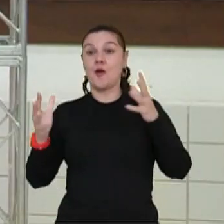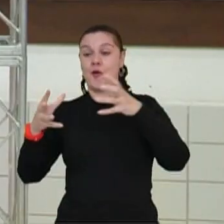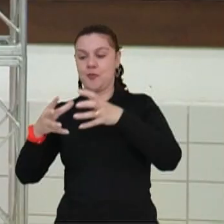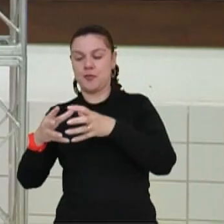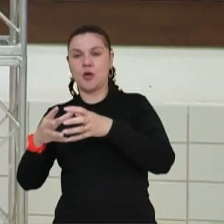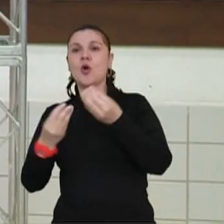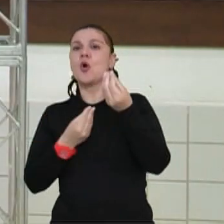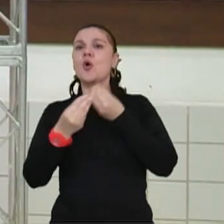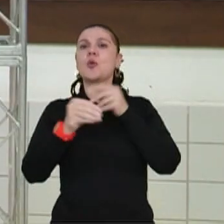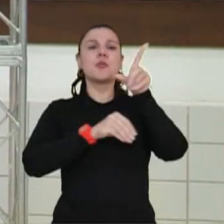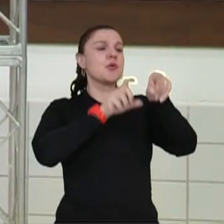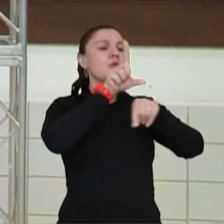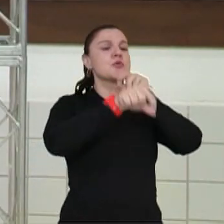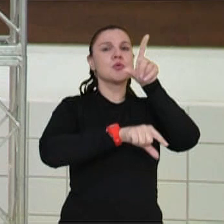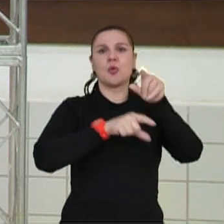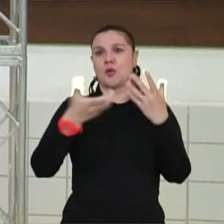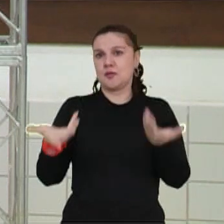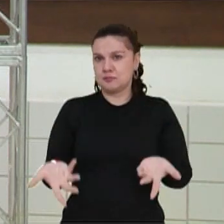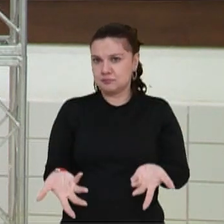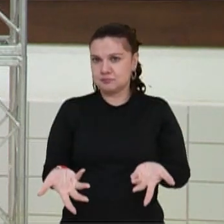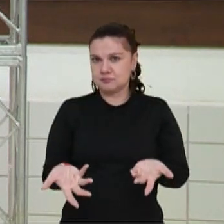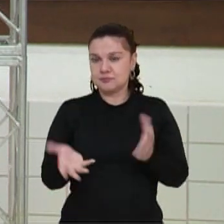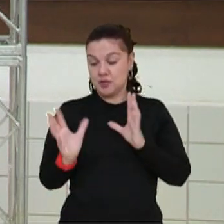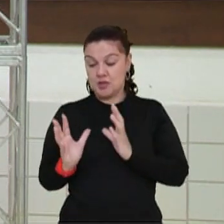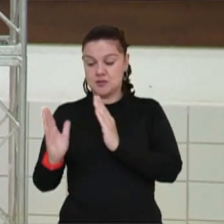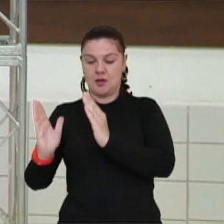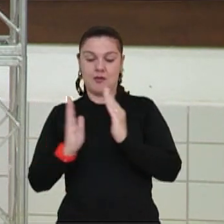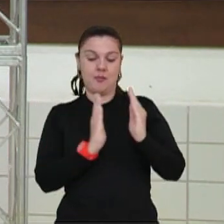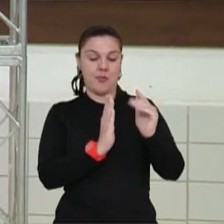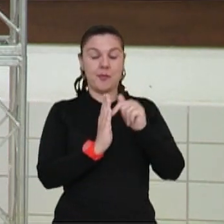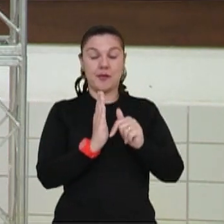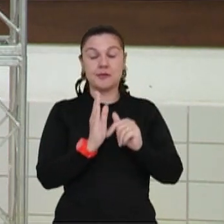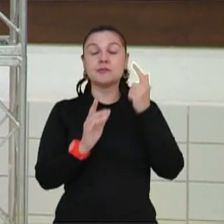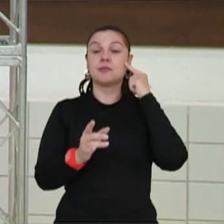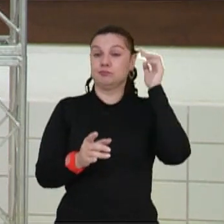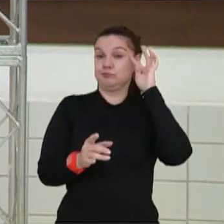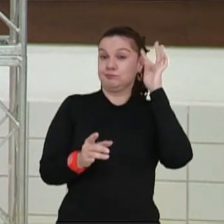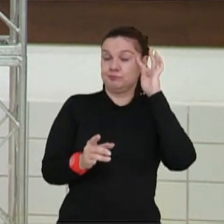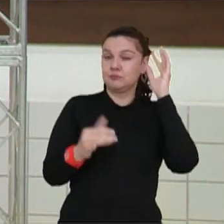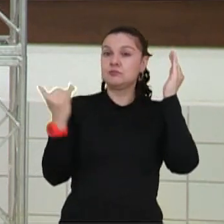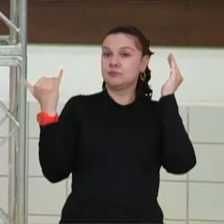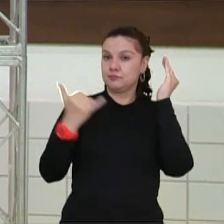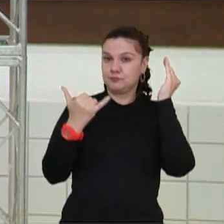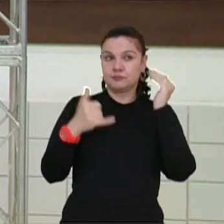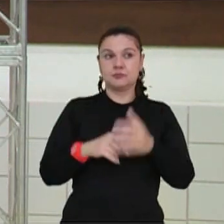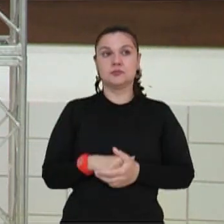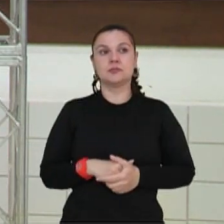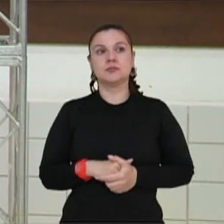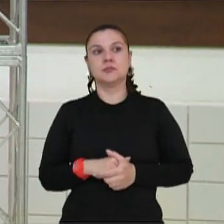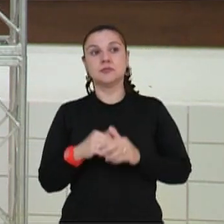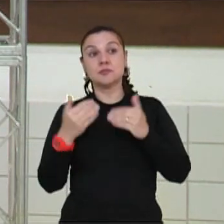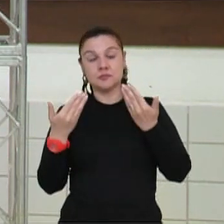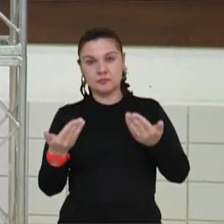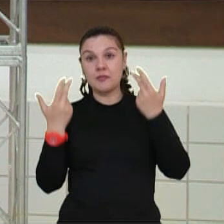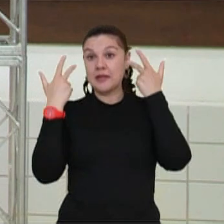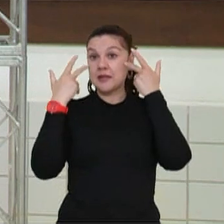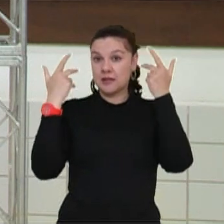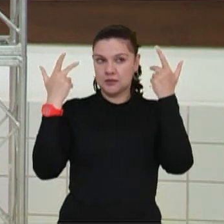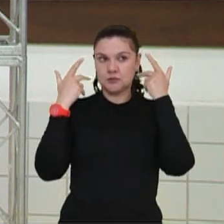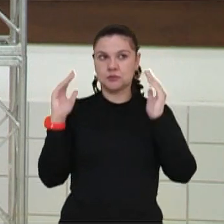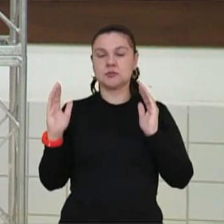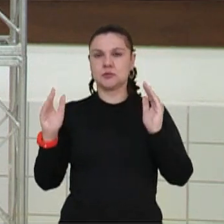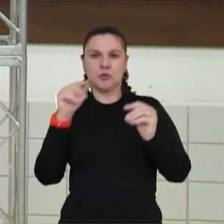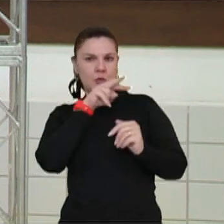é que eu escolhi essa amostra, como é que essa amostra foi escolhida. Mas ela me dá algumas noções, algumas informações. Né? É natural você pegar